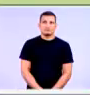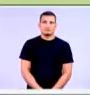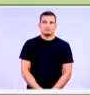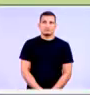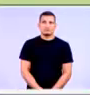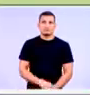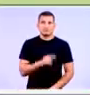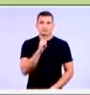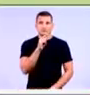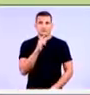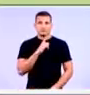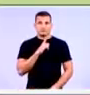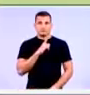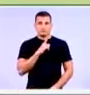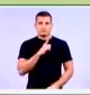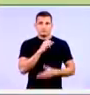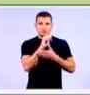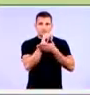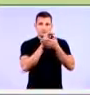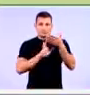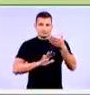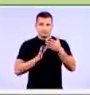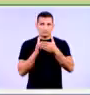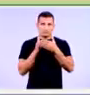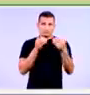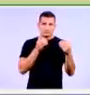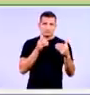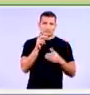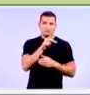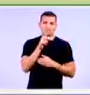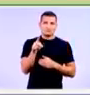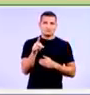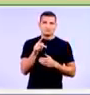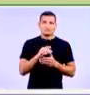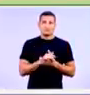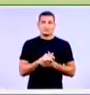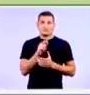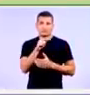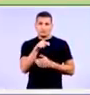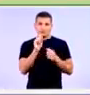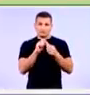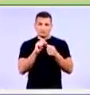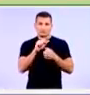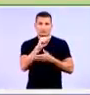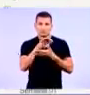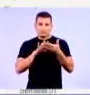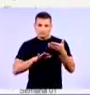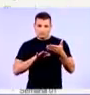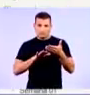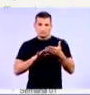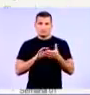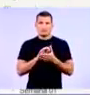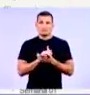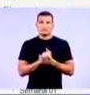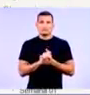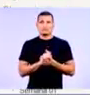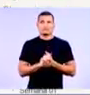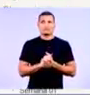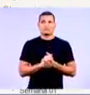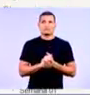Aqui está, né, a solicitação do professor. Nesse caso é para elaborar um texto dissertativo e cada professor